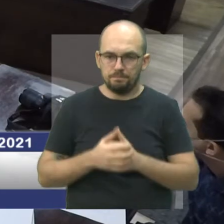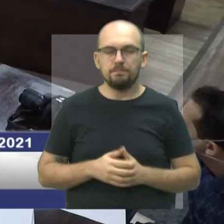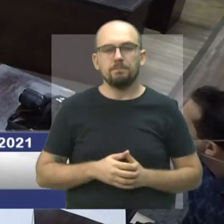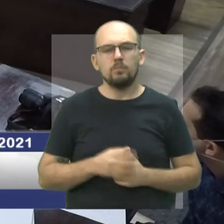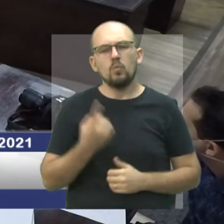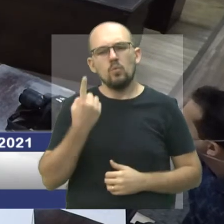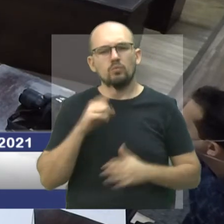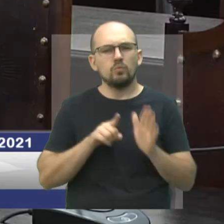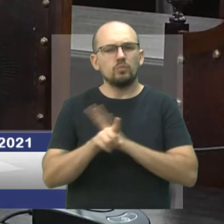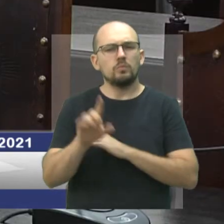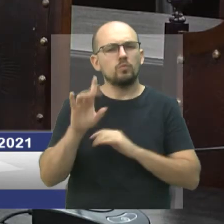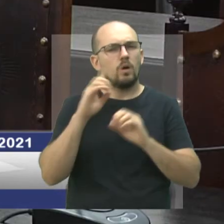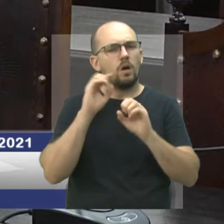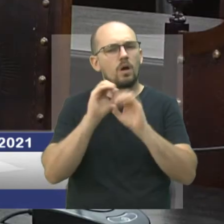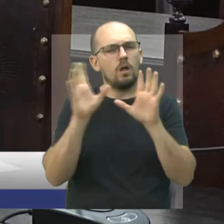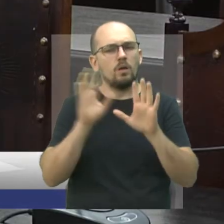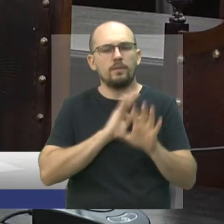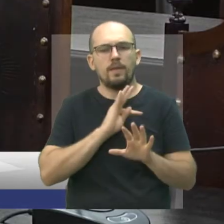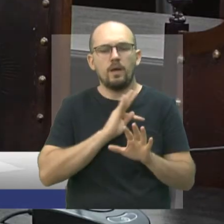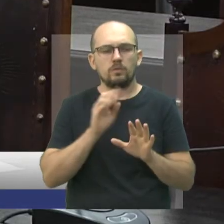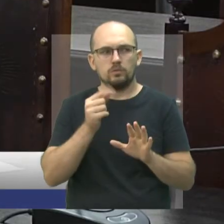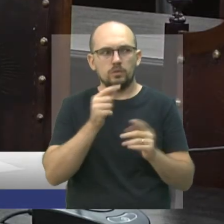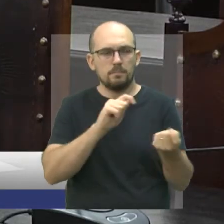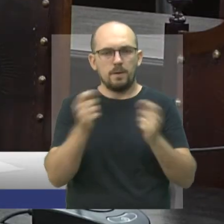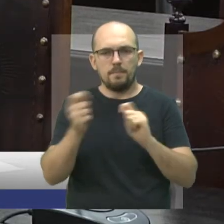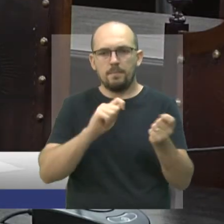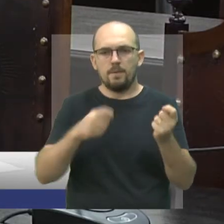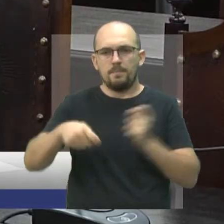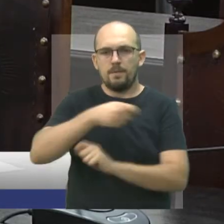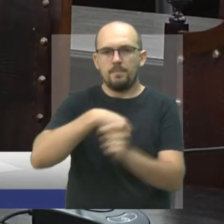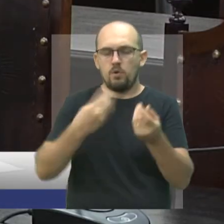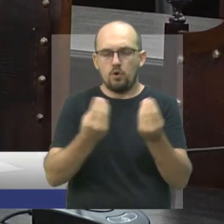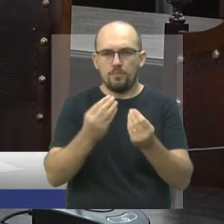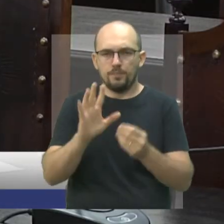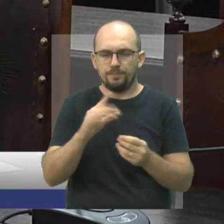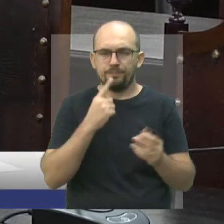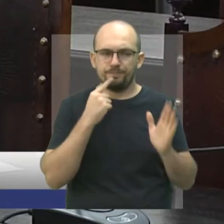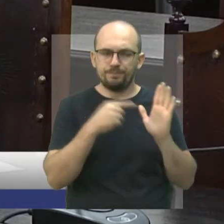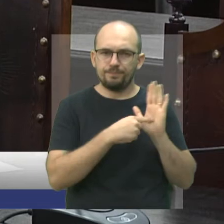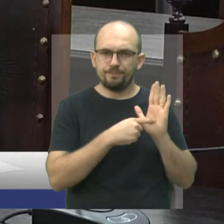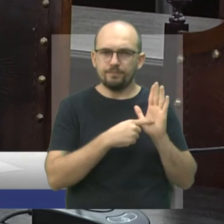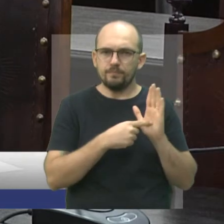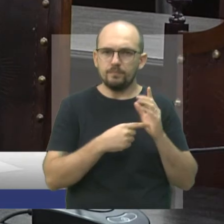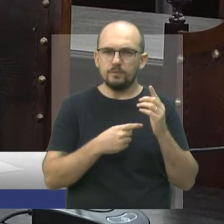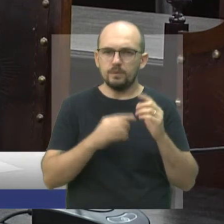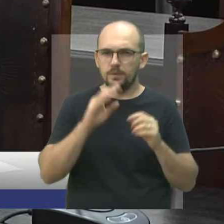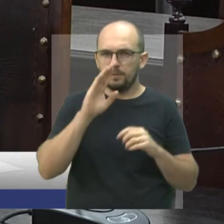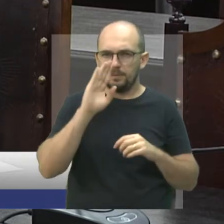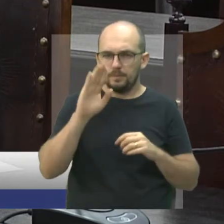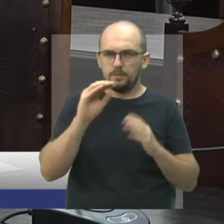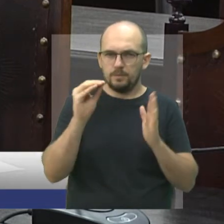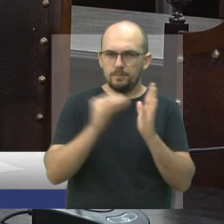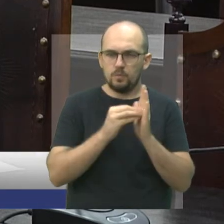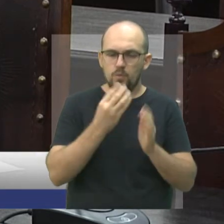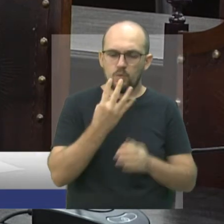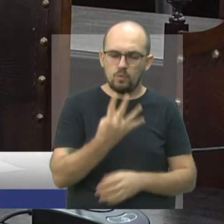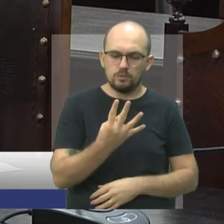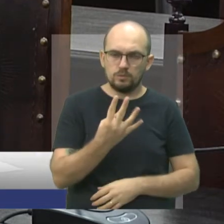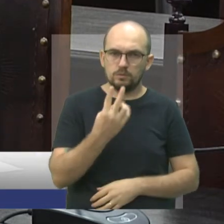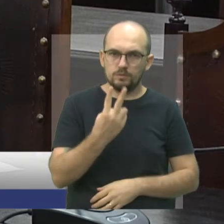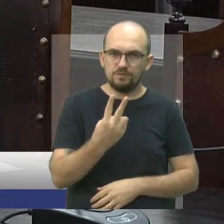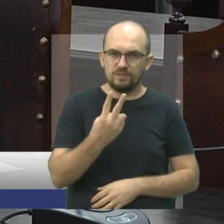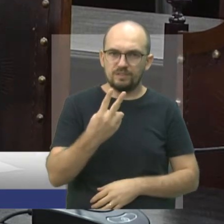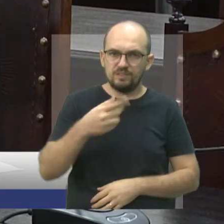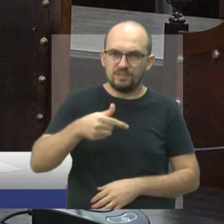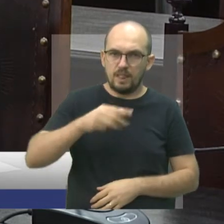técnica para a gente compreender a movimentação do orçamento. A priori, a arrecadação para 2021 era de 427 milhões.